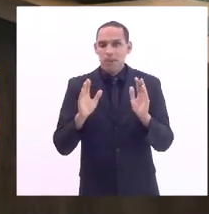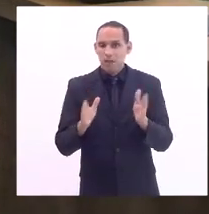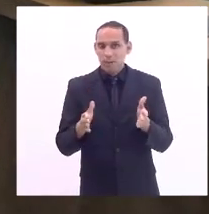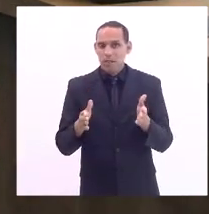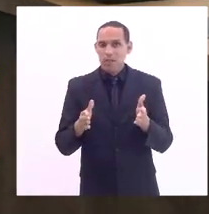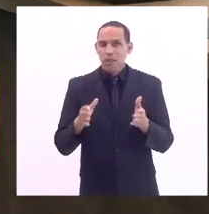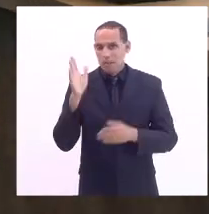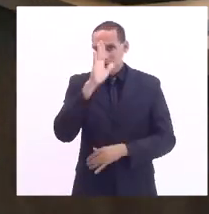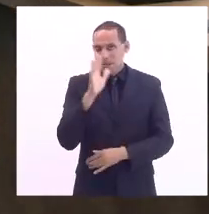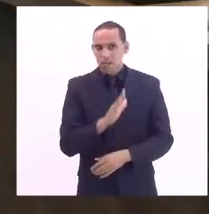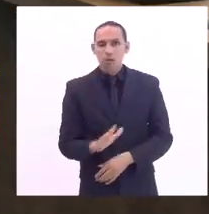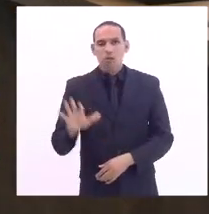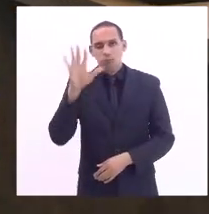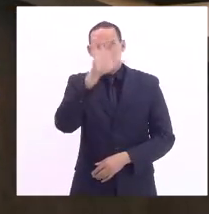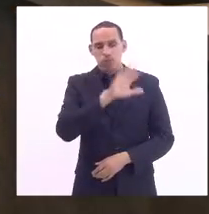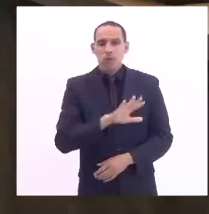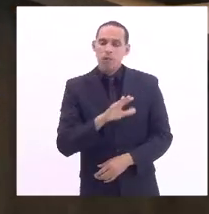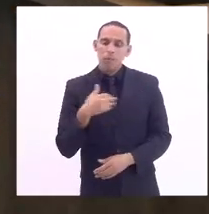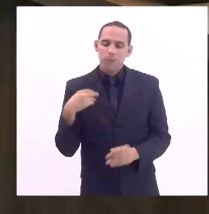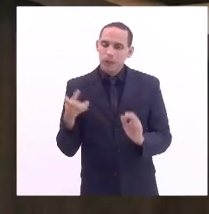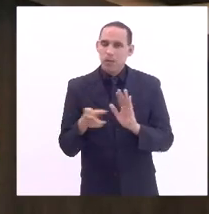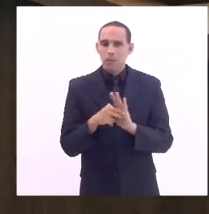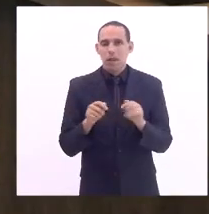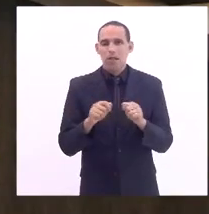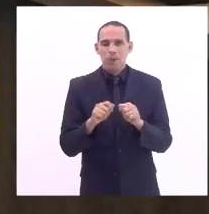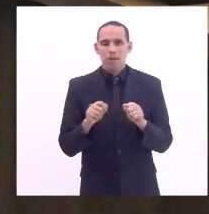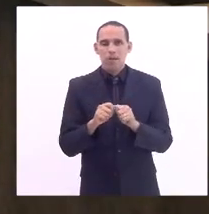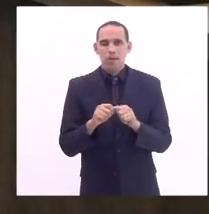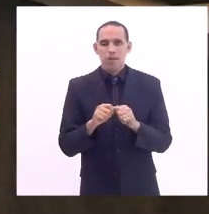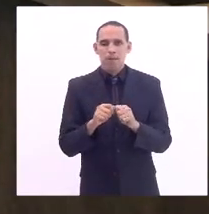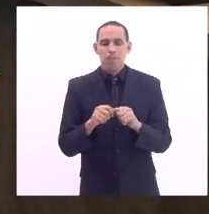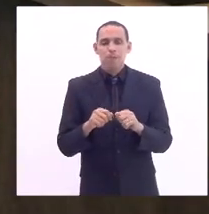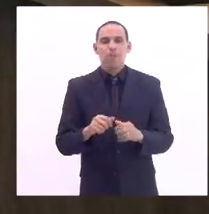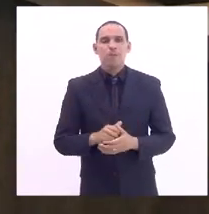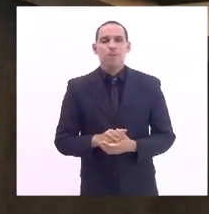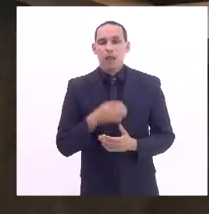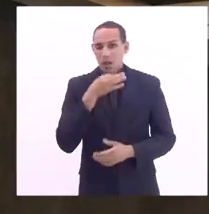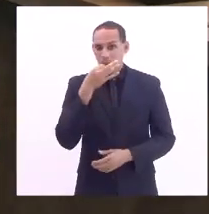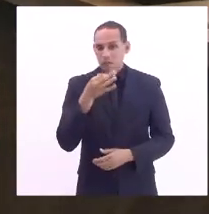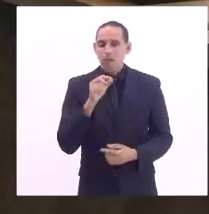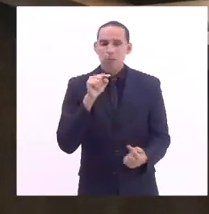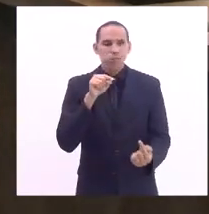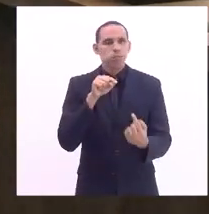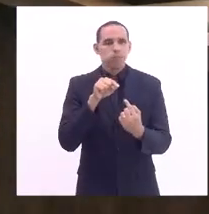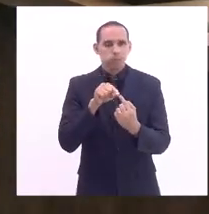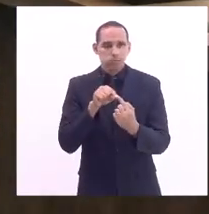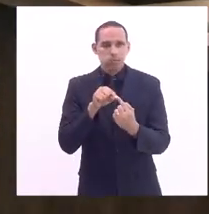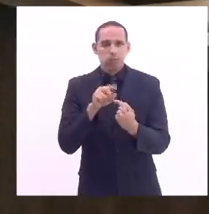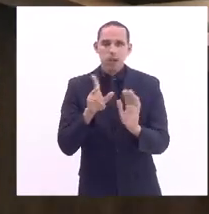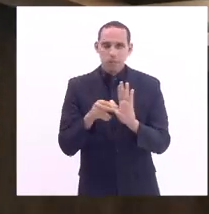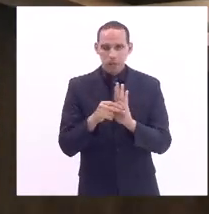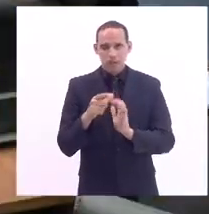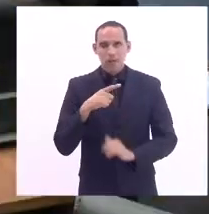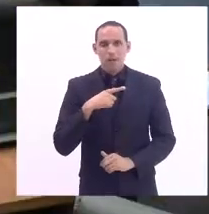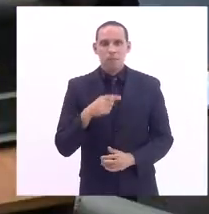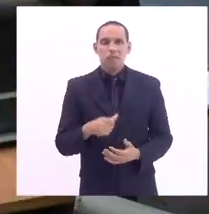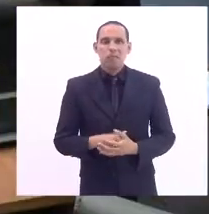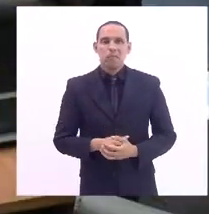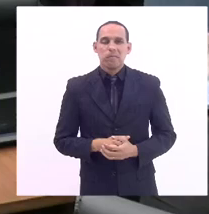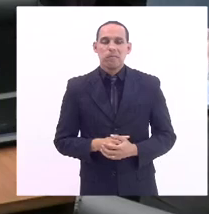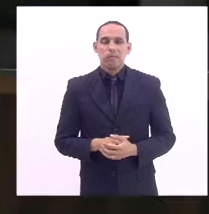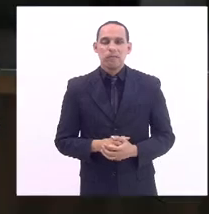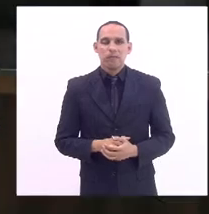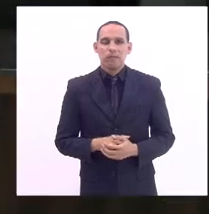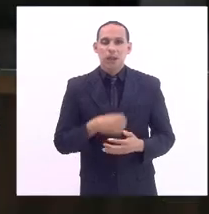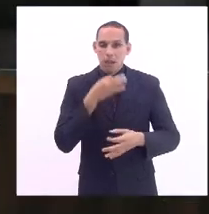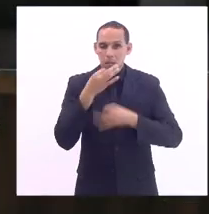todo o Brasil. Então, foi nesse sentido que eu fiz as emendas. O parecer, deputado André Siliano, é favorável com emendas.